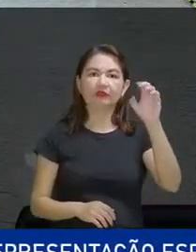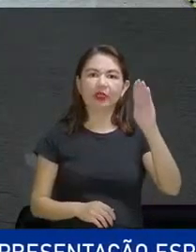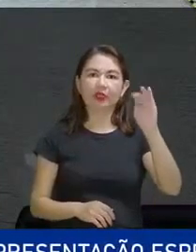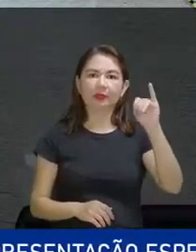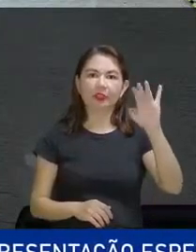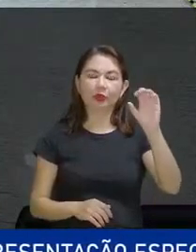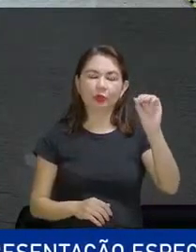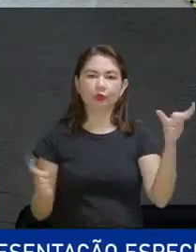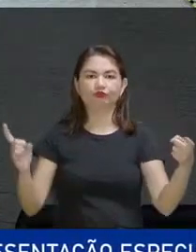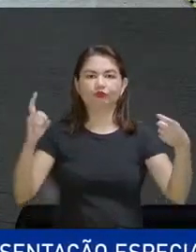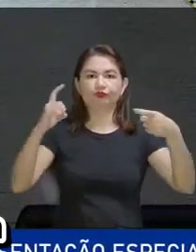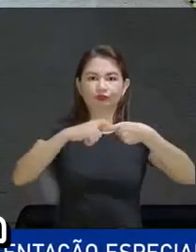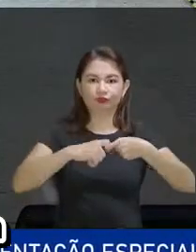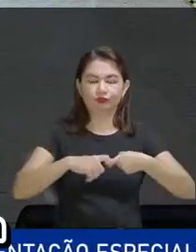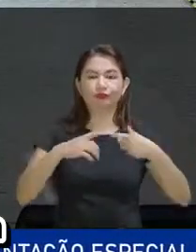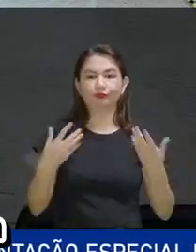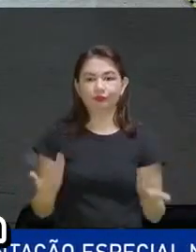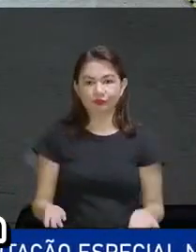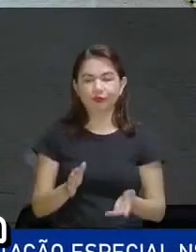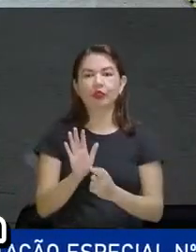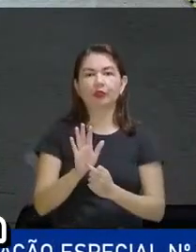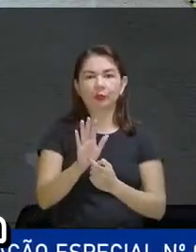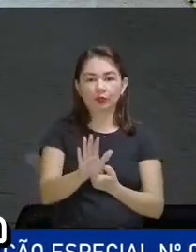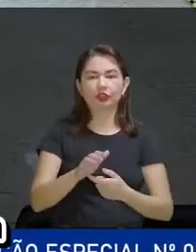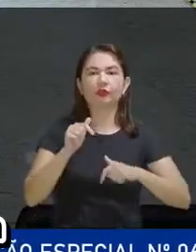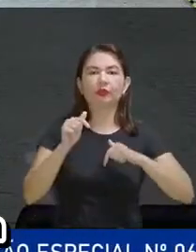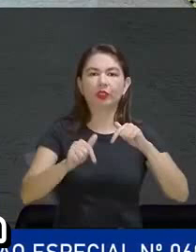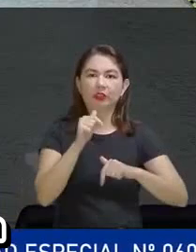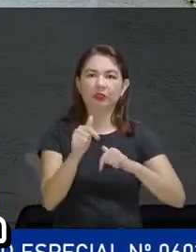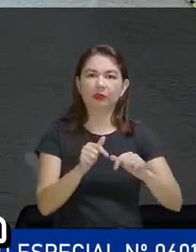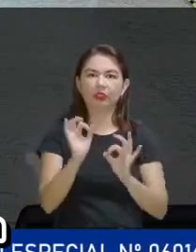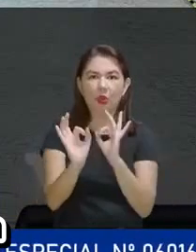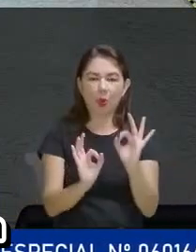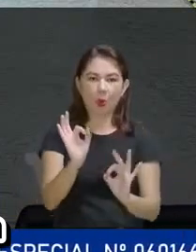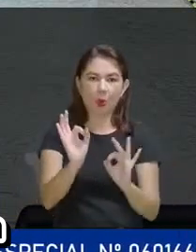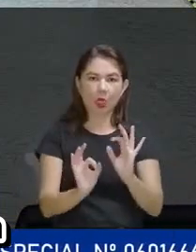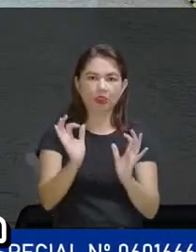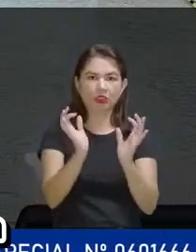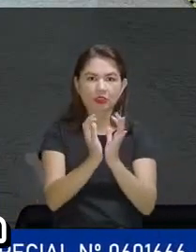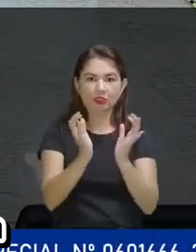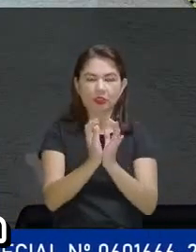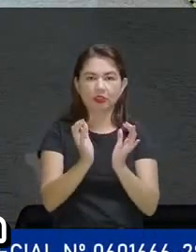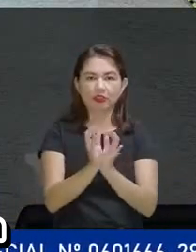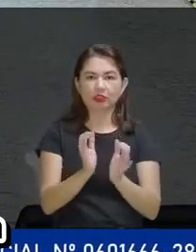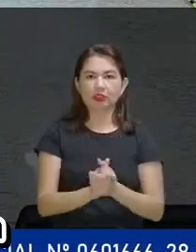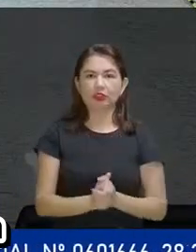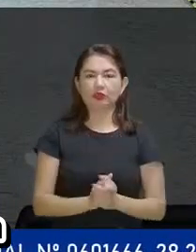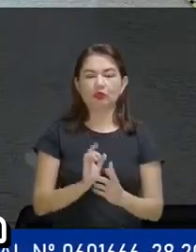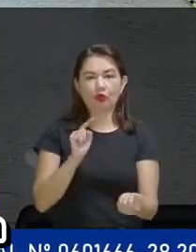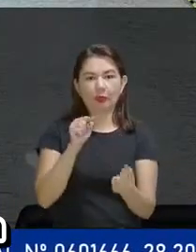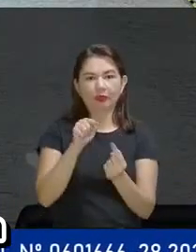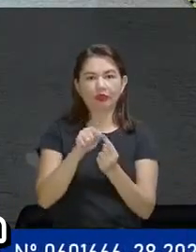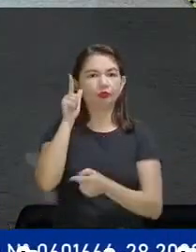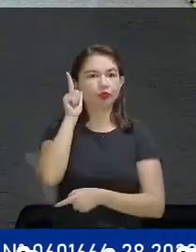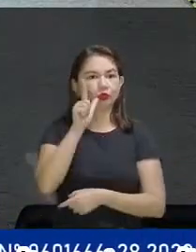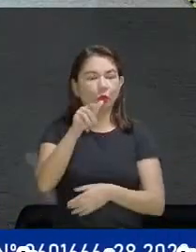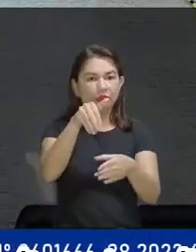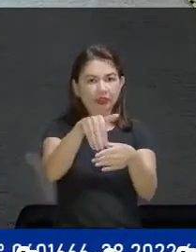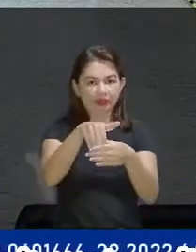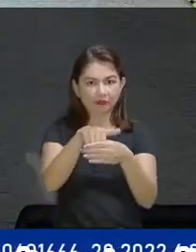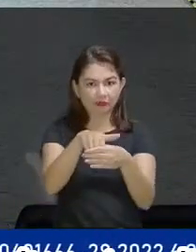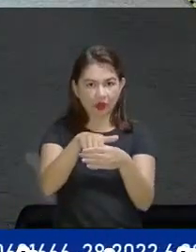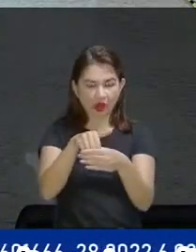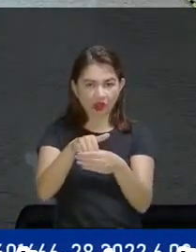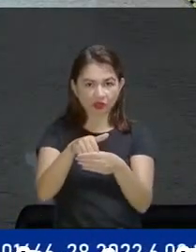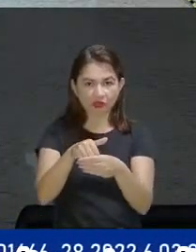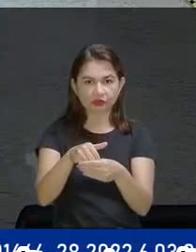das circunstâncias se encontra demonstrada pela atuação organizada dos envolvidos, com especial fim de captar votos por meio